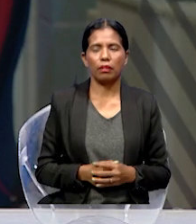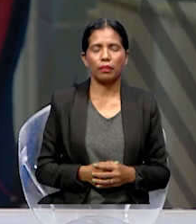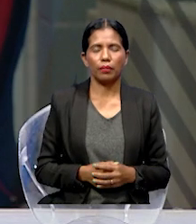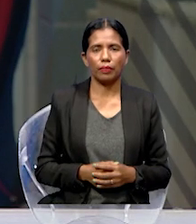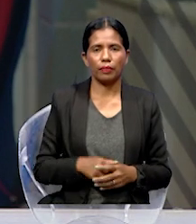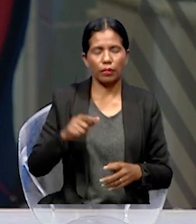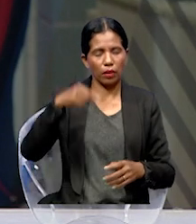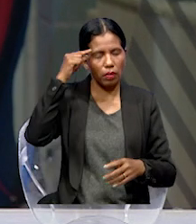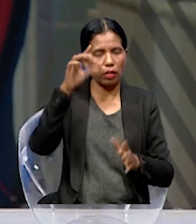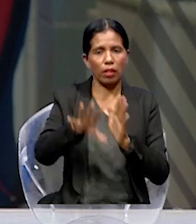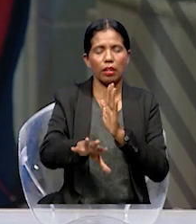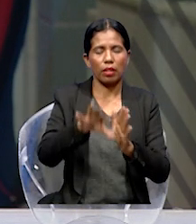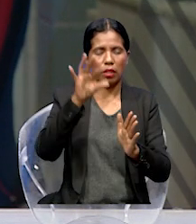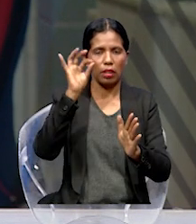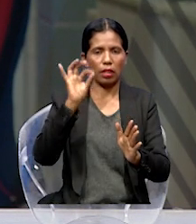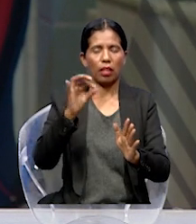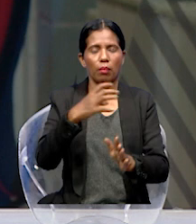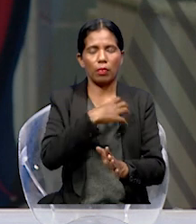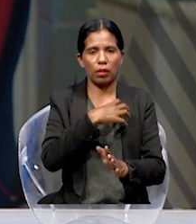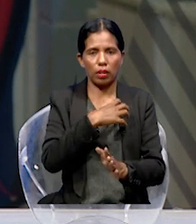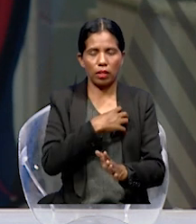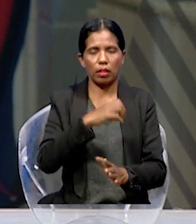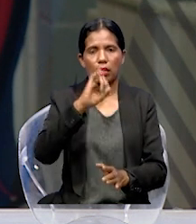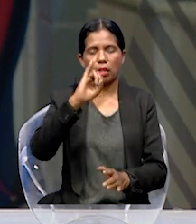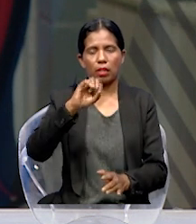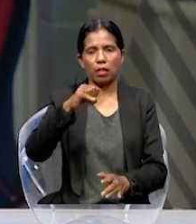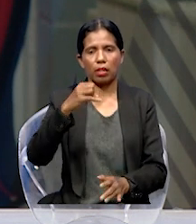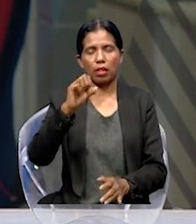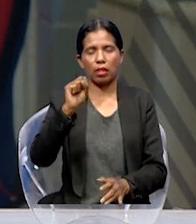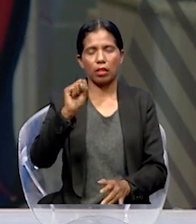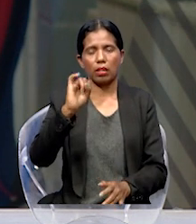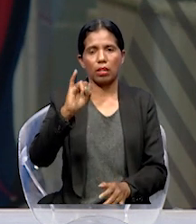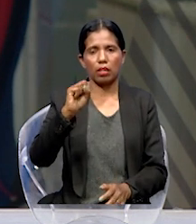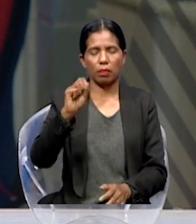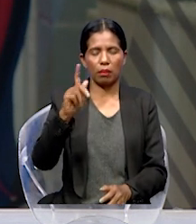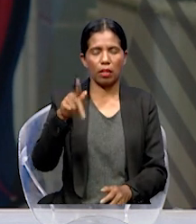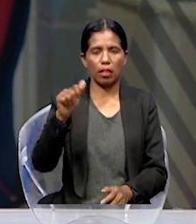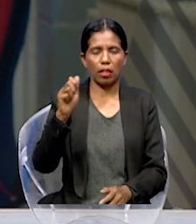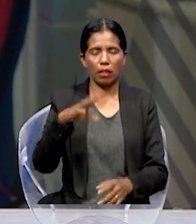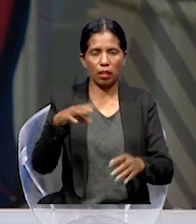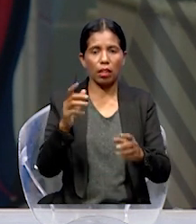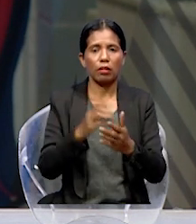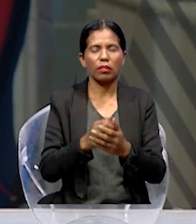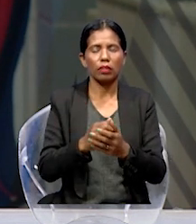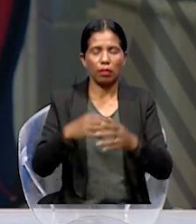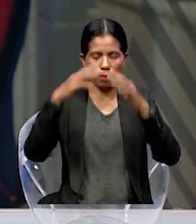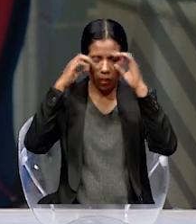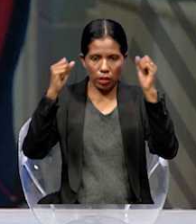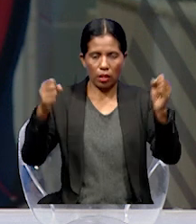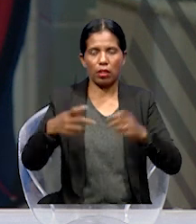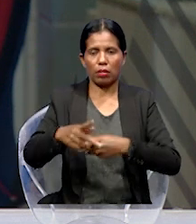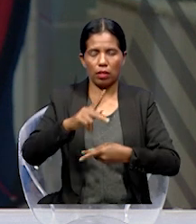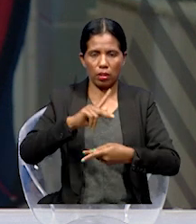Governo nomeia Superintendente Penitele Ismael da Costa Babo para cargo Presidente da Autoridade de Proteção